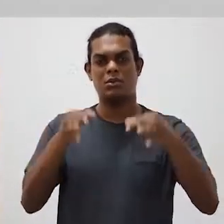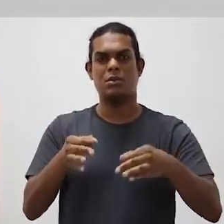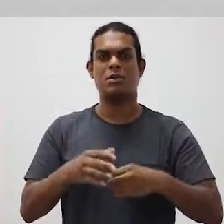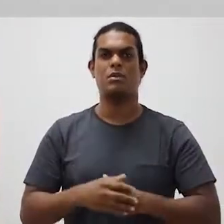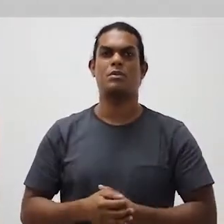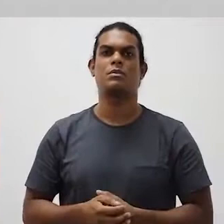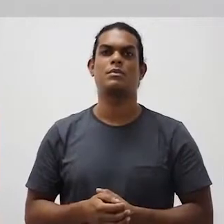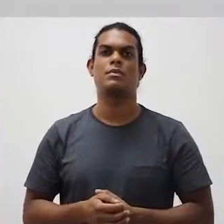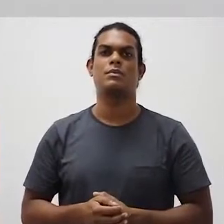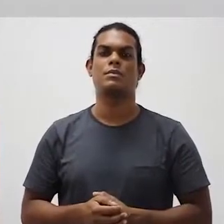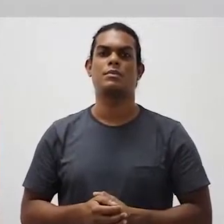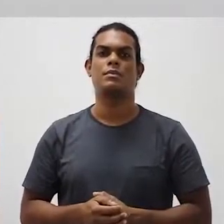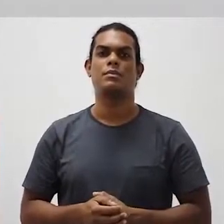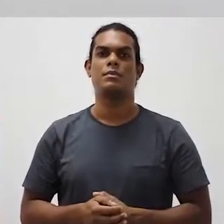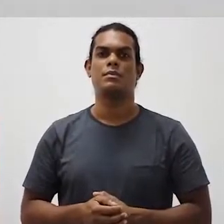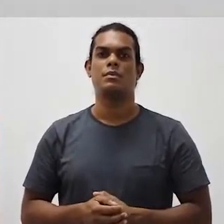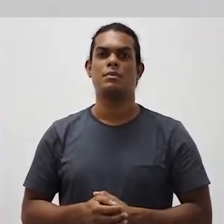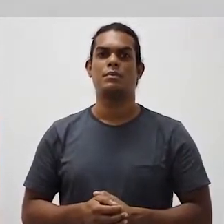dali que está escrito.